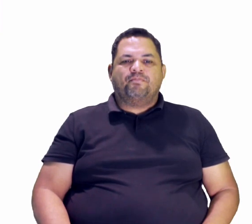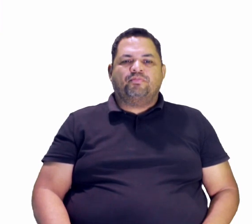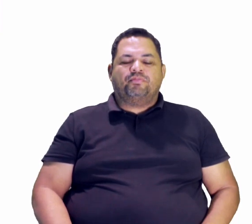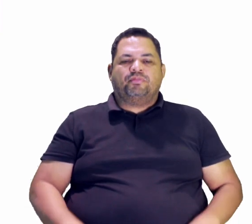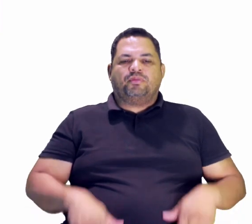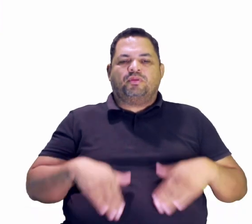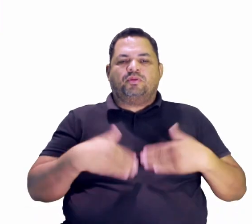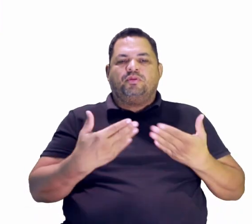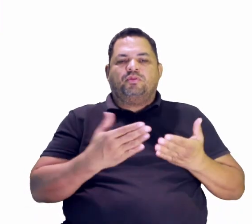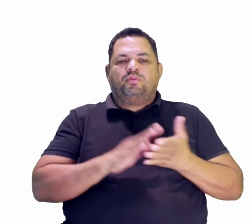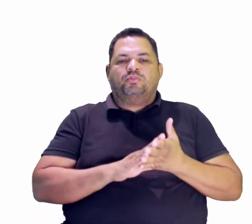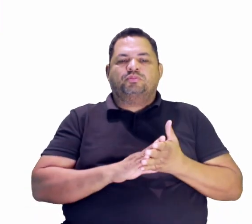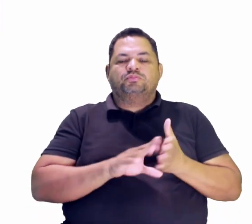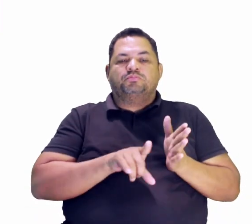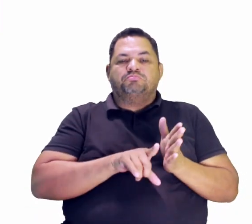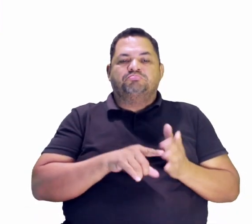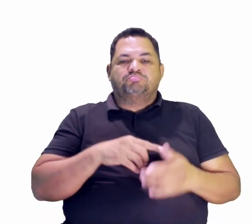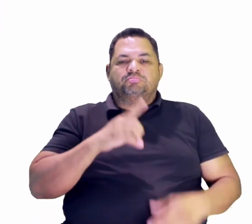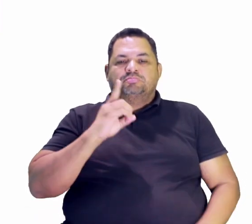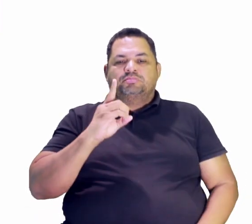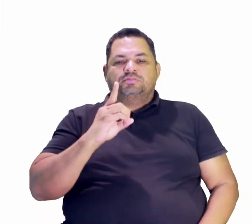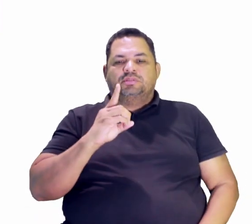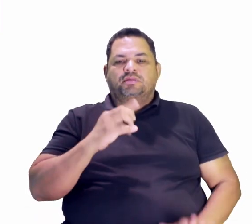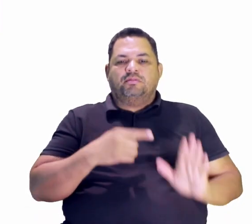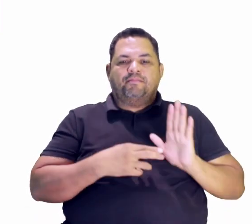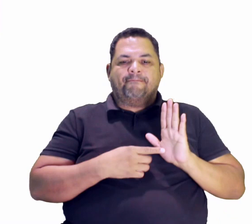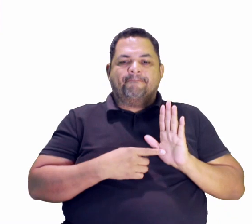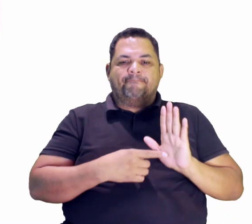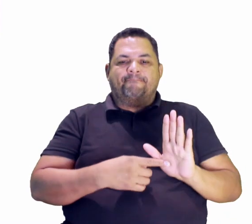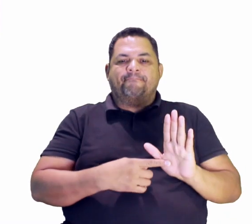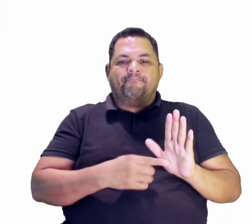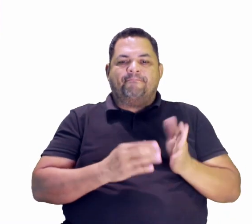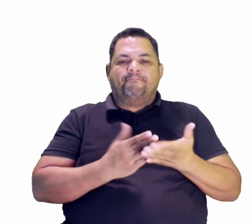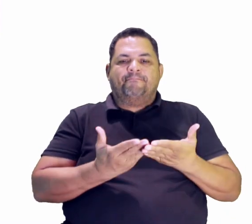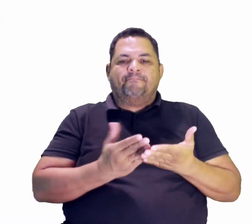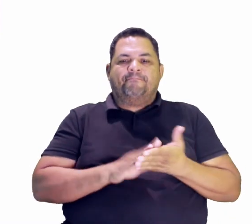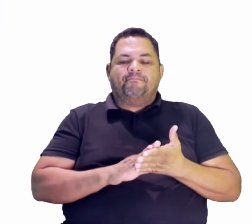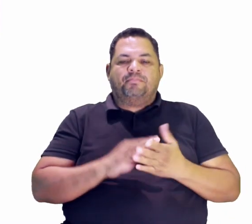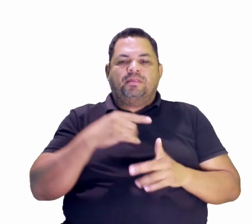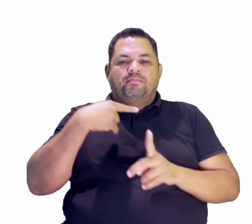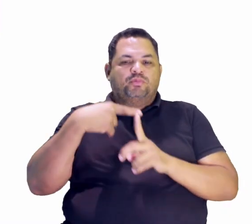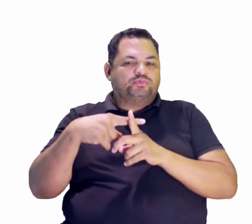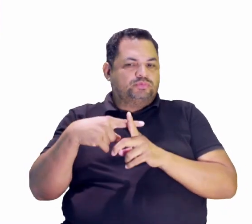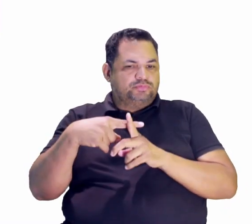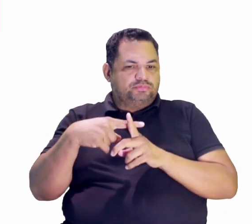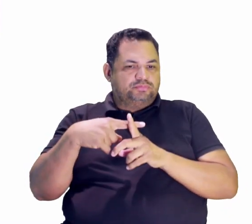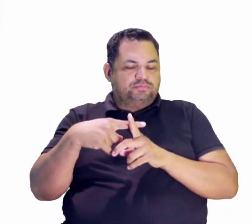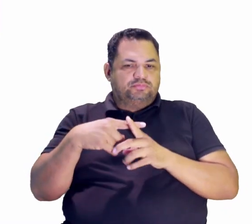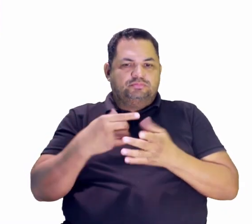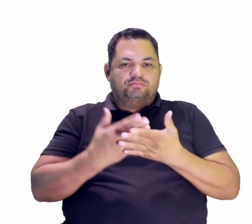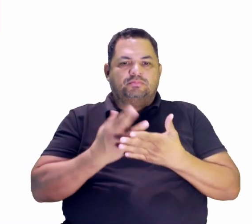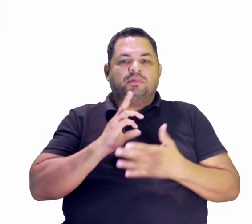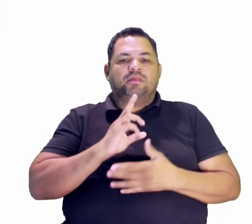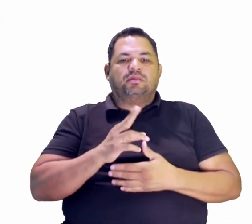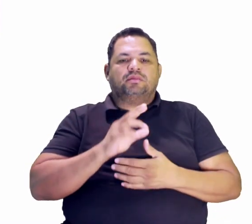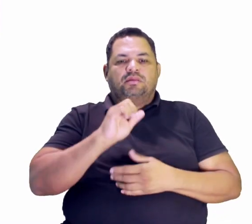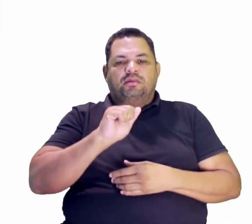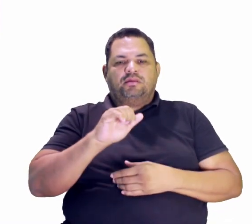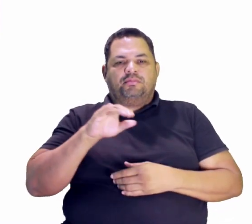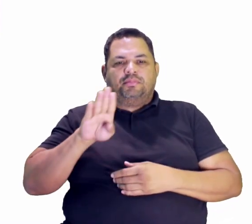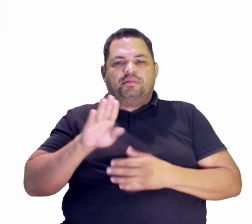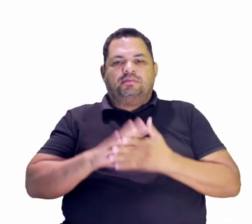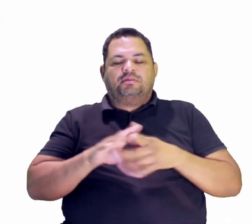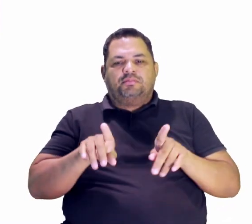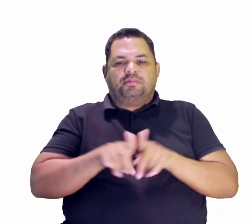O sinal de D indica o sentido do vetor resultante. Nesse caso, o D é positivo, né? Porque está no mesmo sentido de A e B, que também